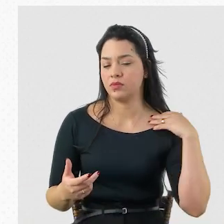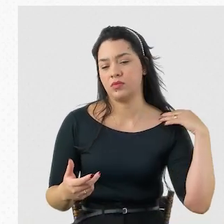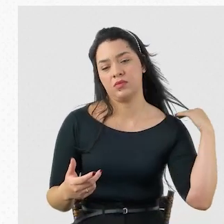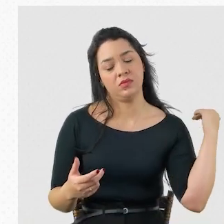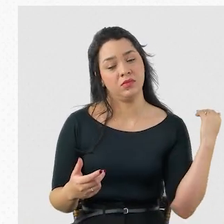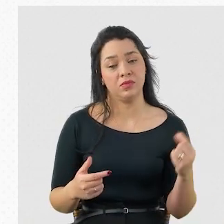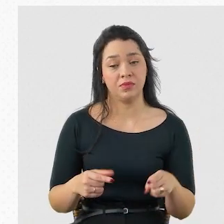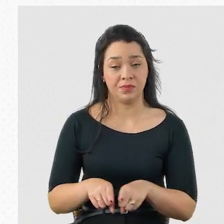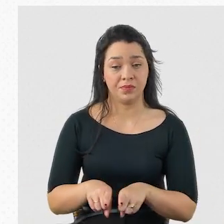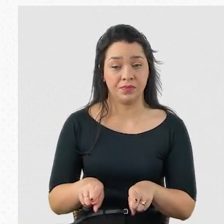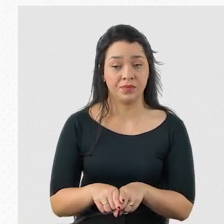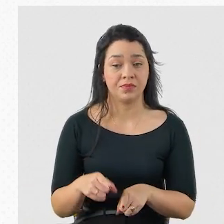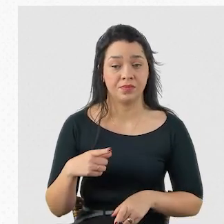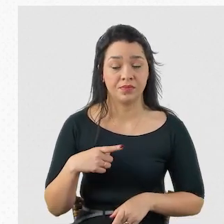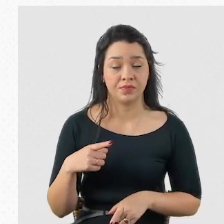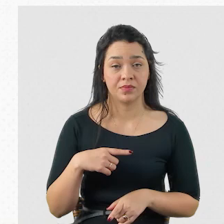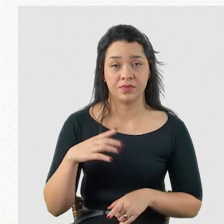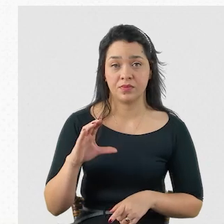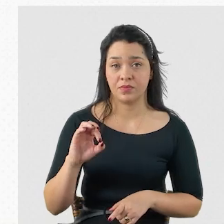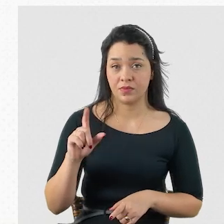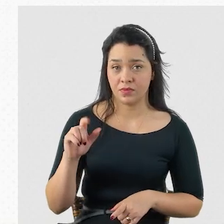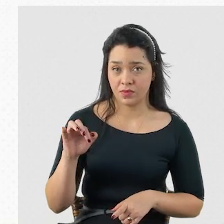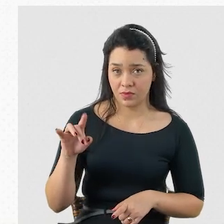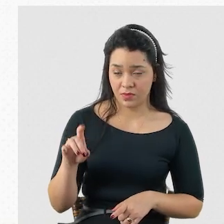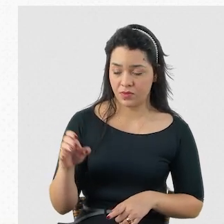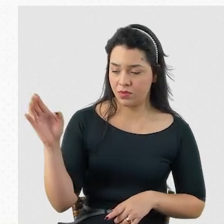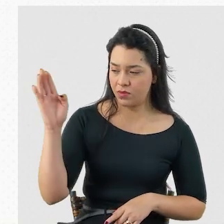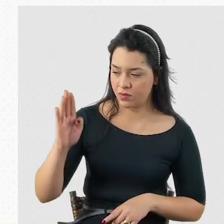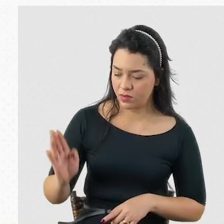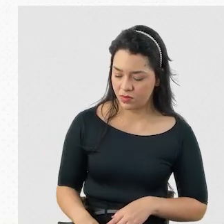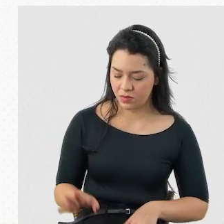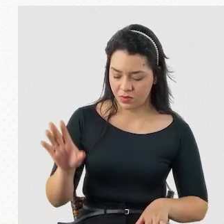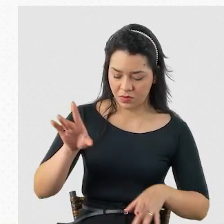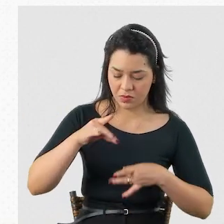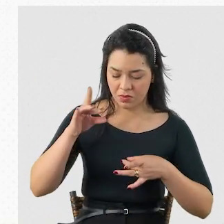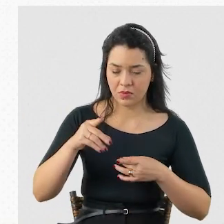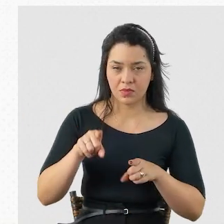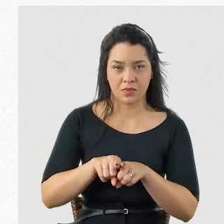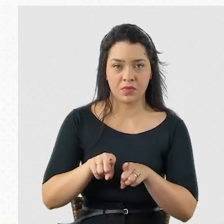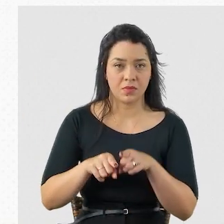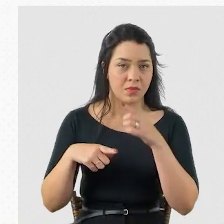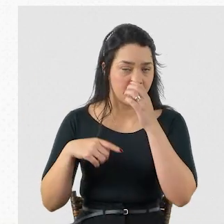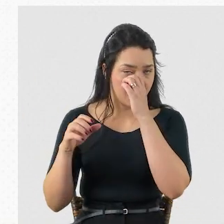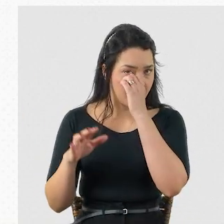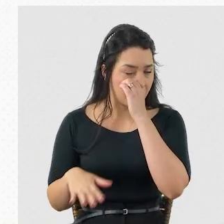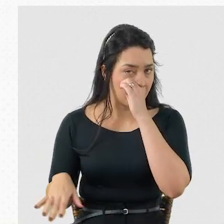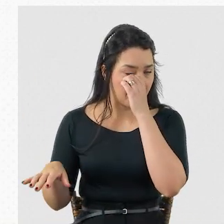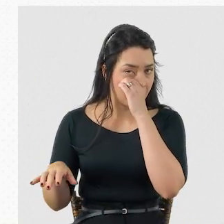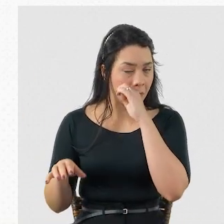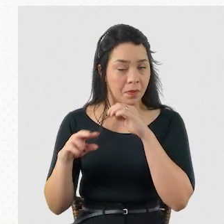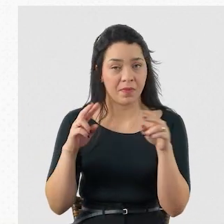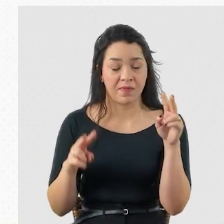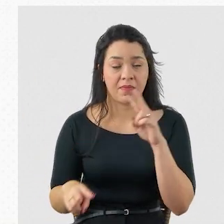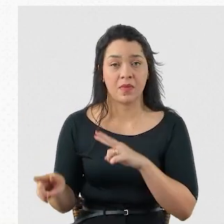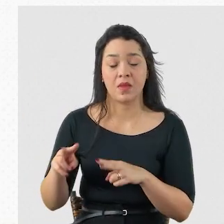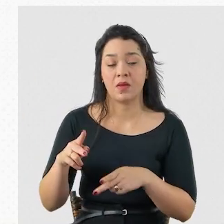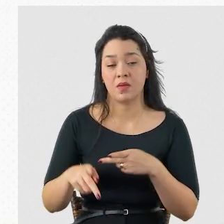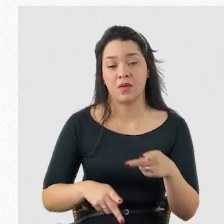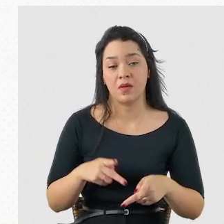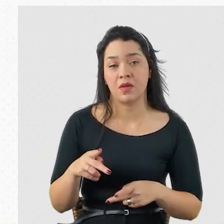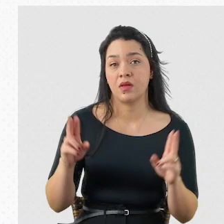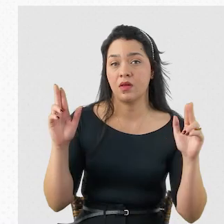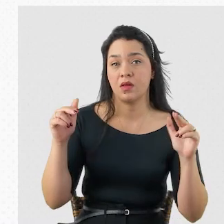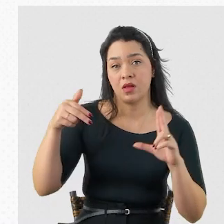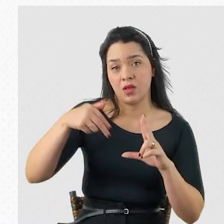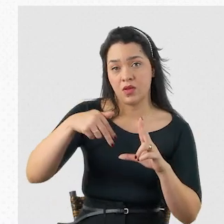a manutenção dessa colonialidade do Brasil através de personagens que compõem o cenário de um produto audiovisual muito popular, que é a